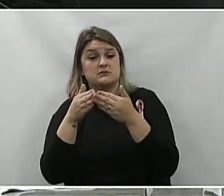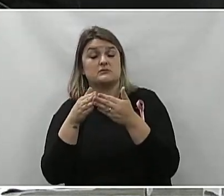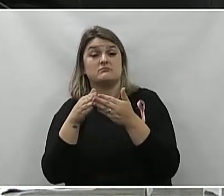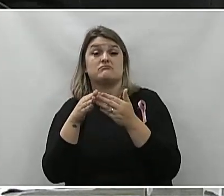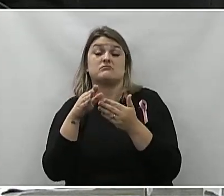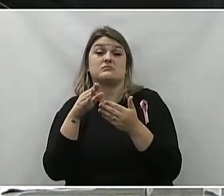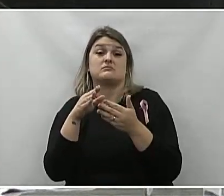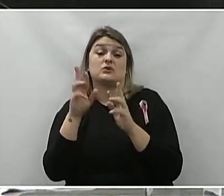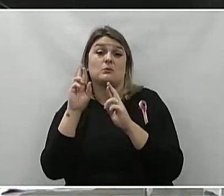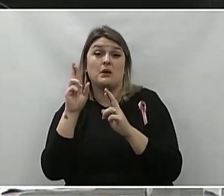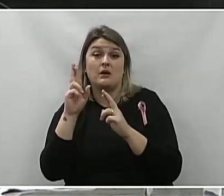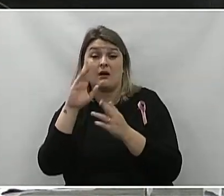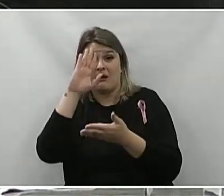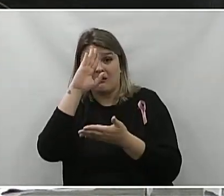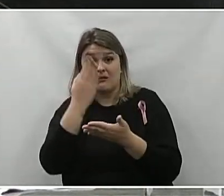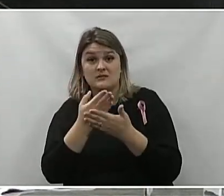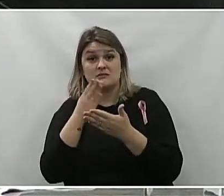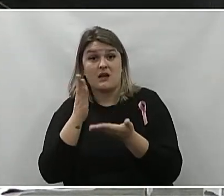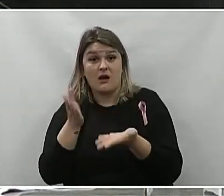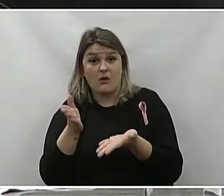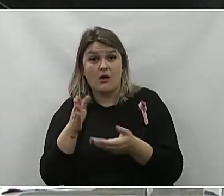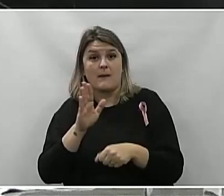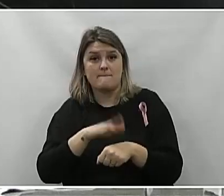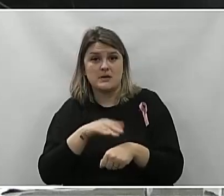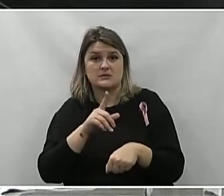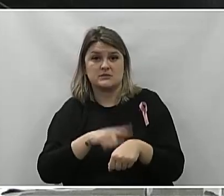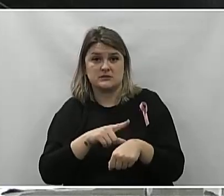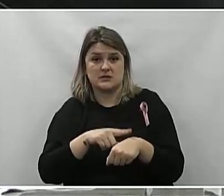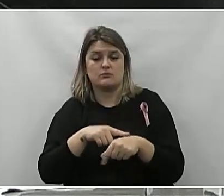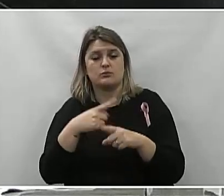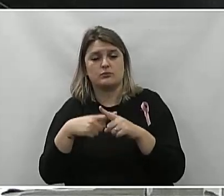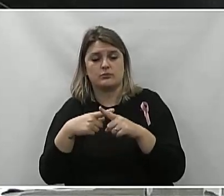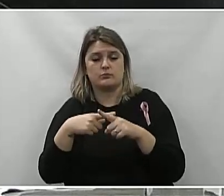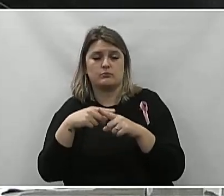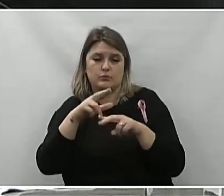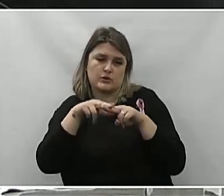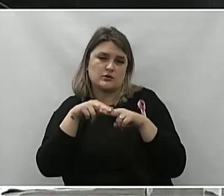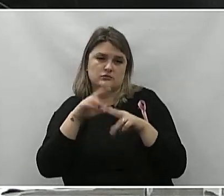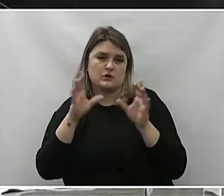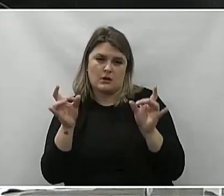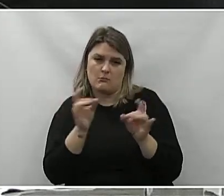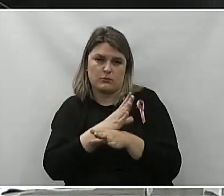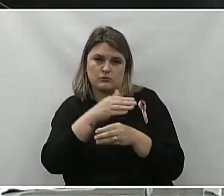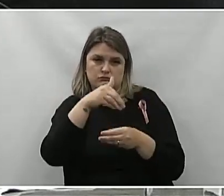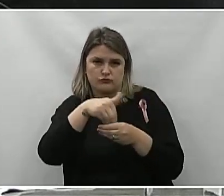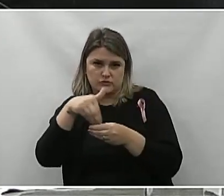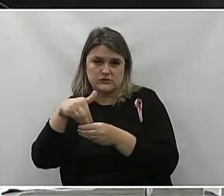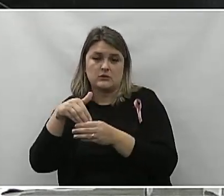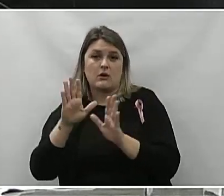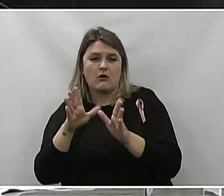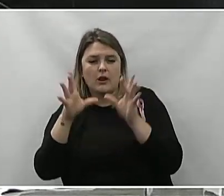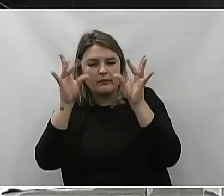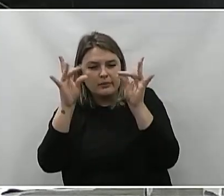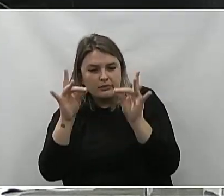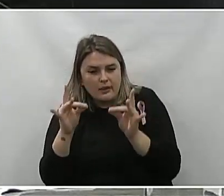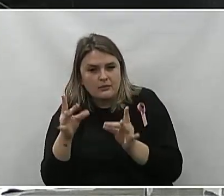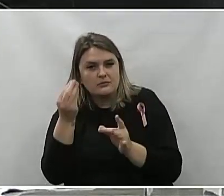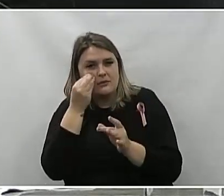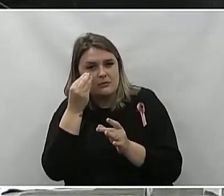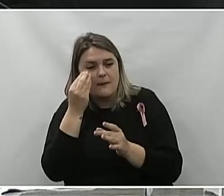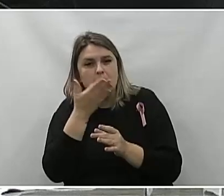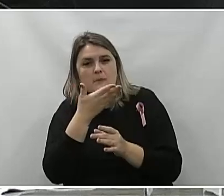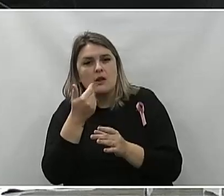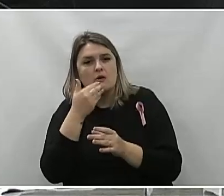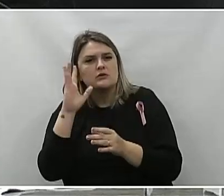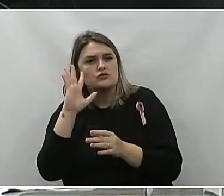acredita que agora com mais tempo né depois uma eleição a gente possa esmiuçar realmente estar buscando melhor